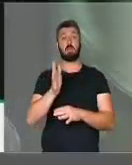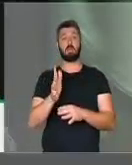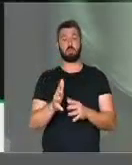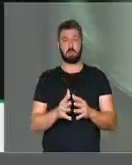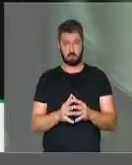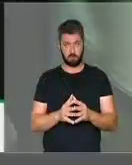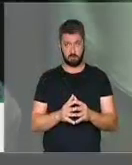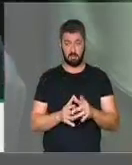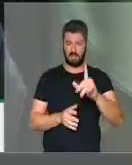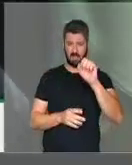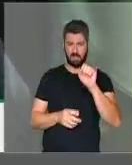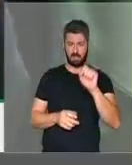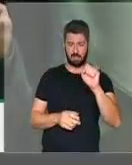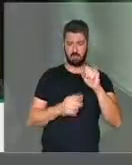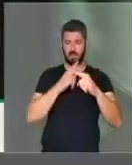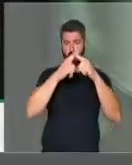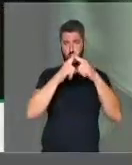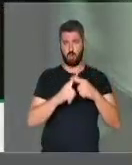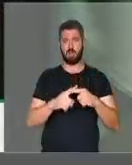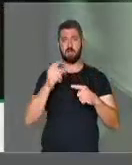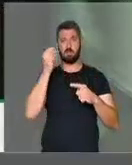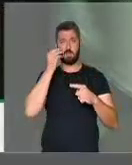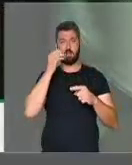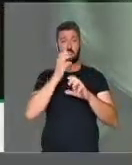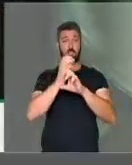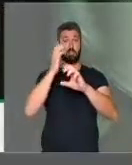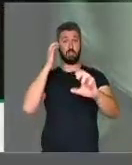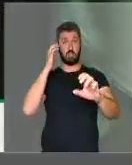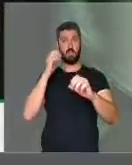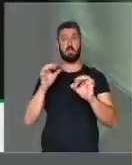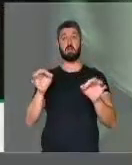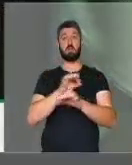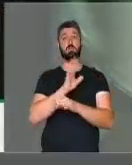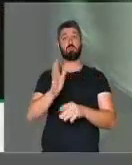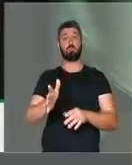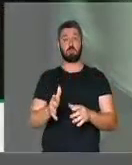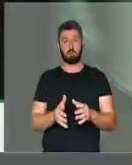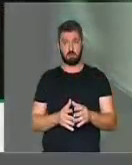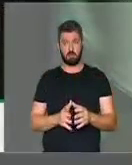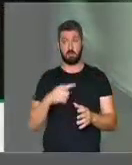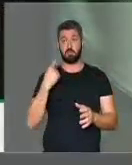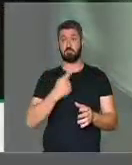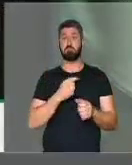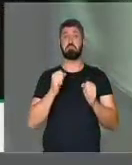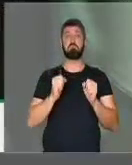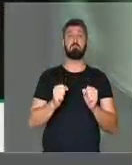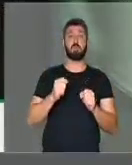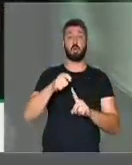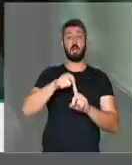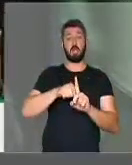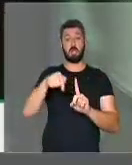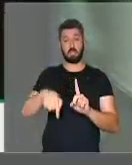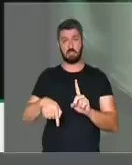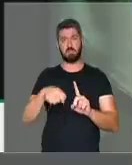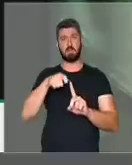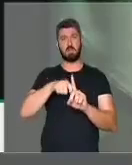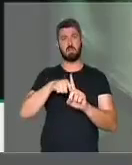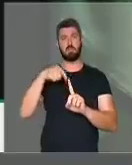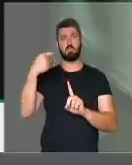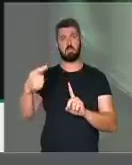concluído, aliás, a concorrência para o projeto de engenharia concluída, que a gente possa ainda este mês ou no